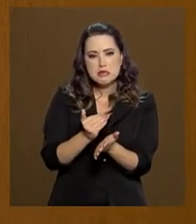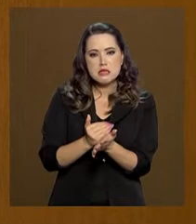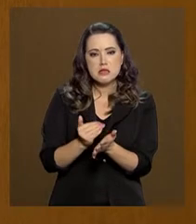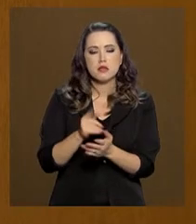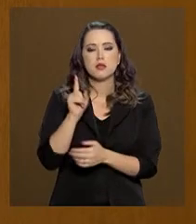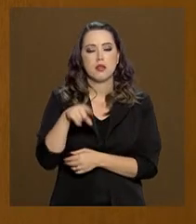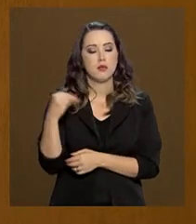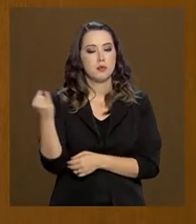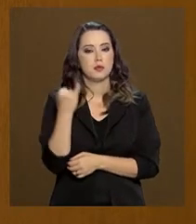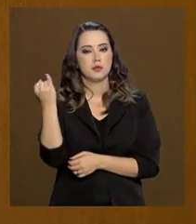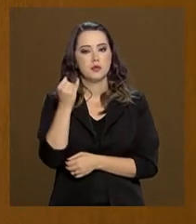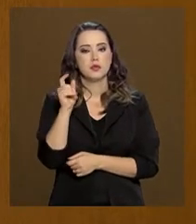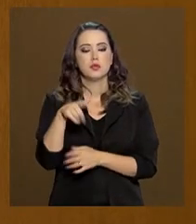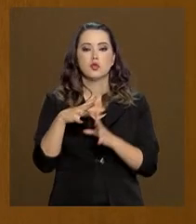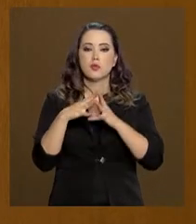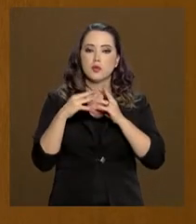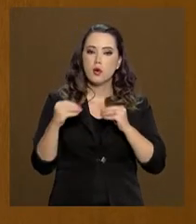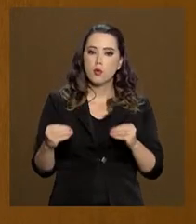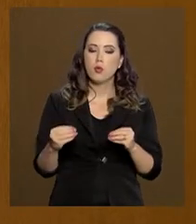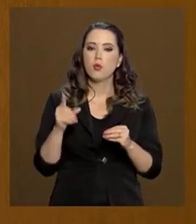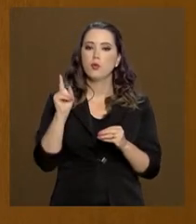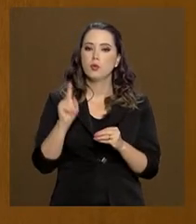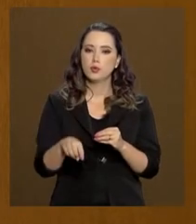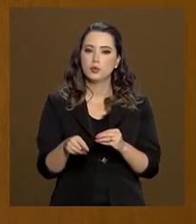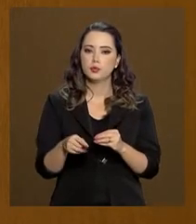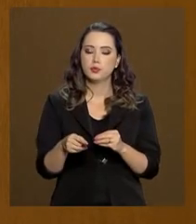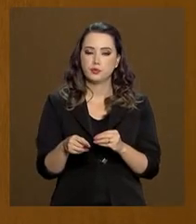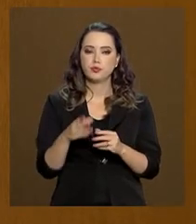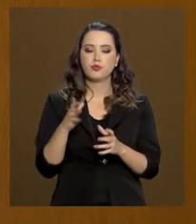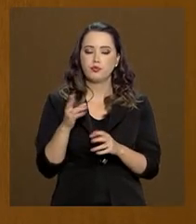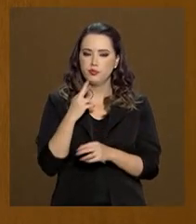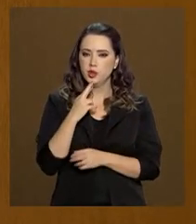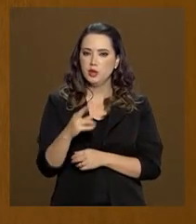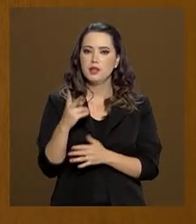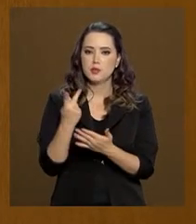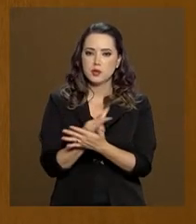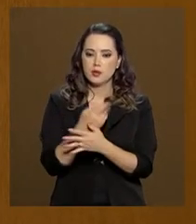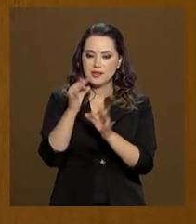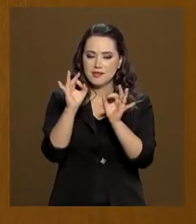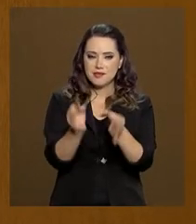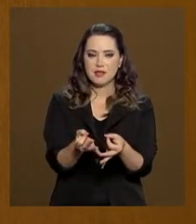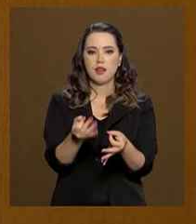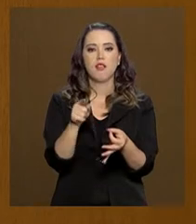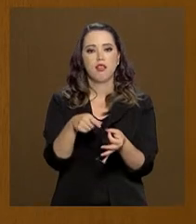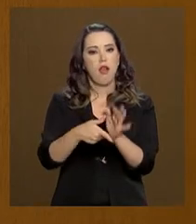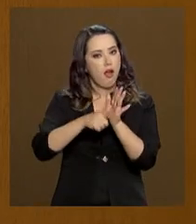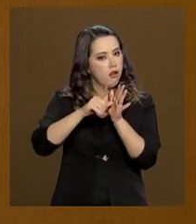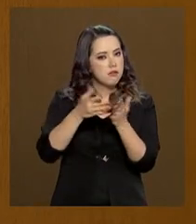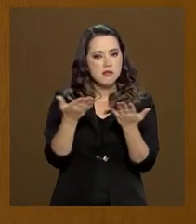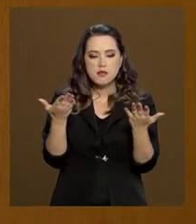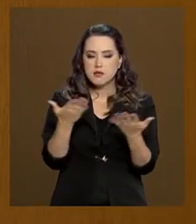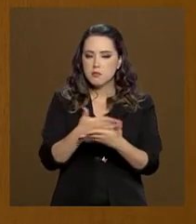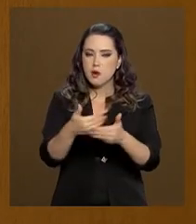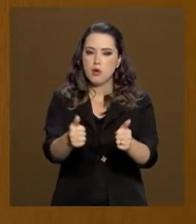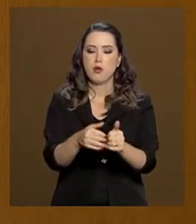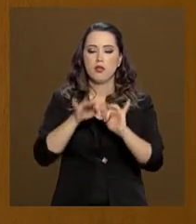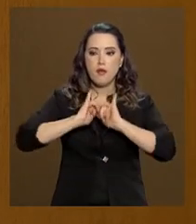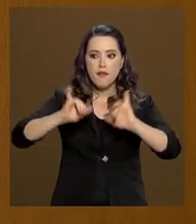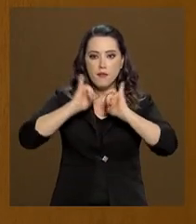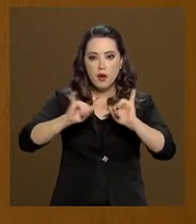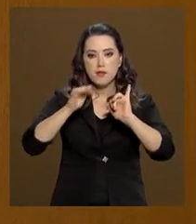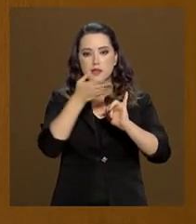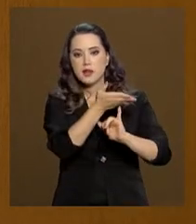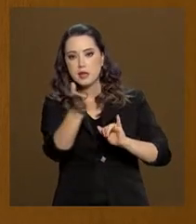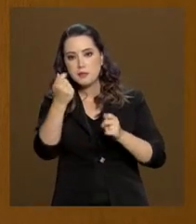extremamente importante para cura e para que a solução aconteça é a campanha de prevenção é de